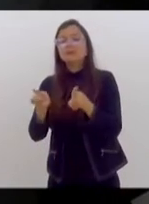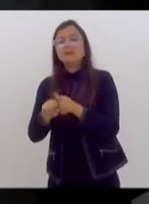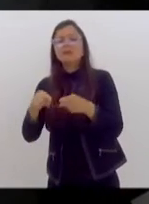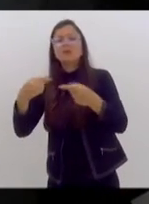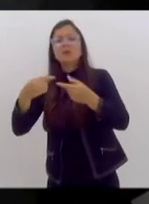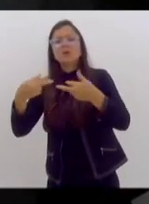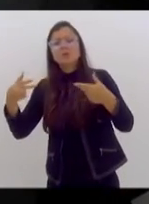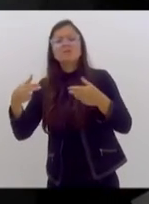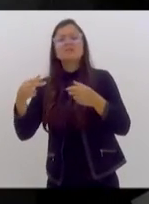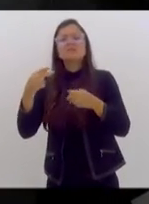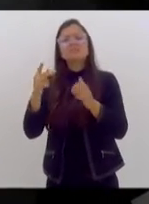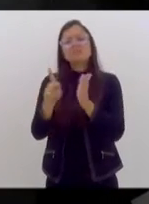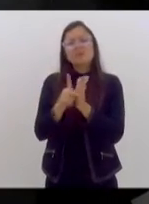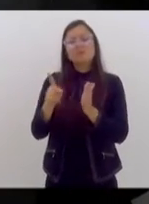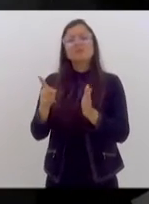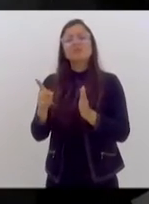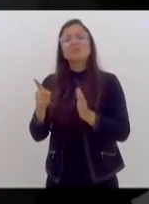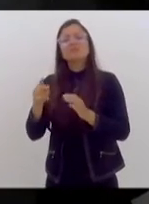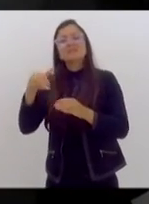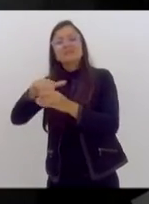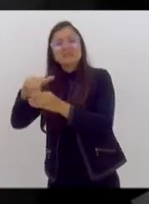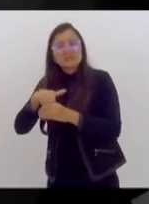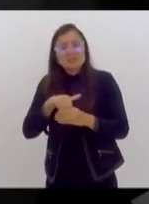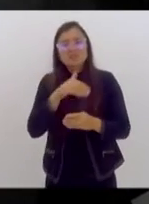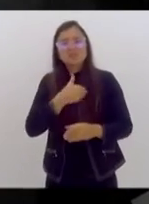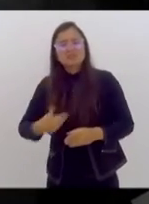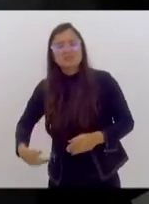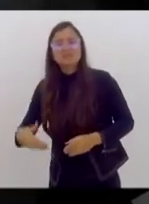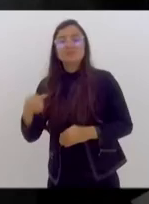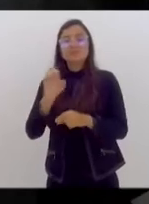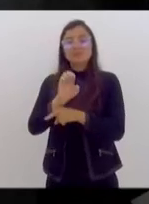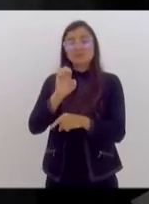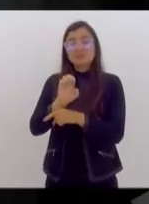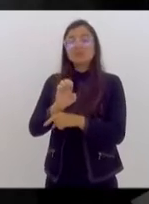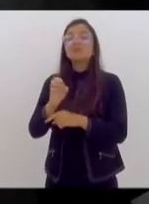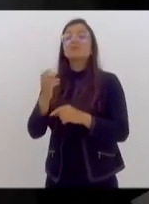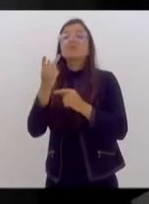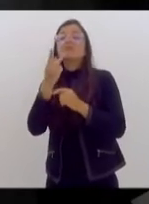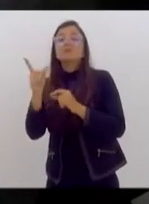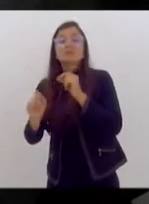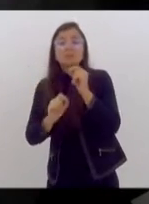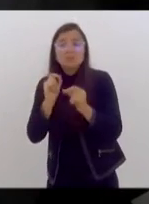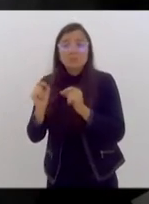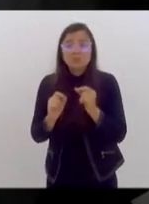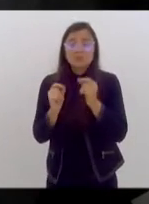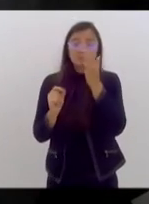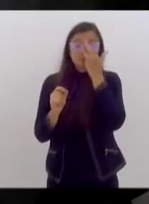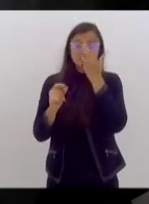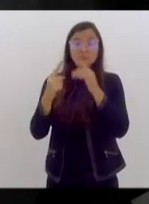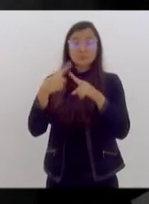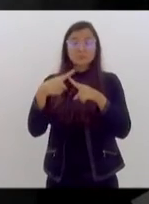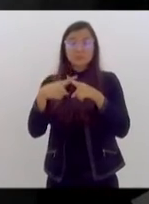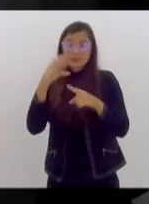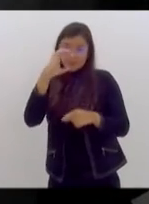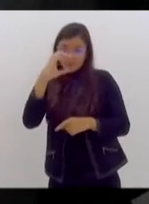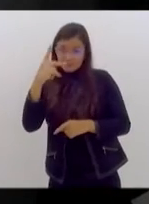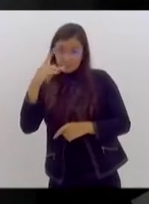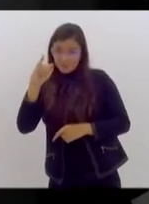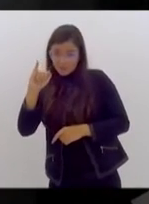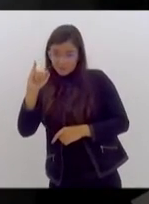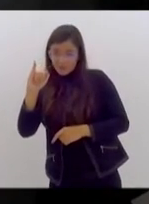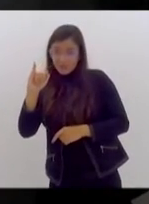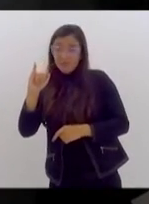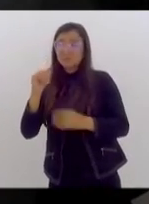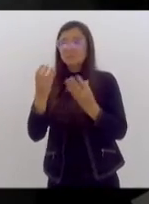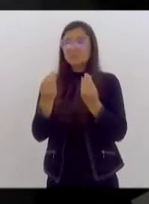Governo do Estado se falou até na possibilidade de encampação né porque a CPI foi questionada